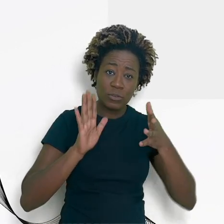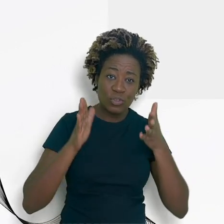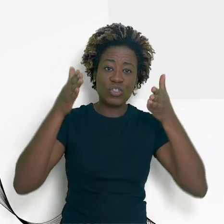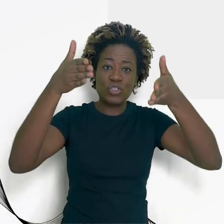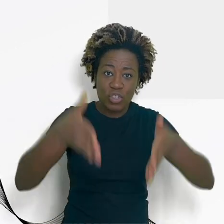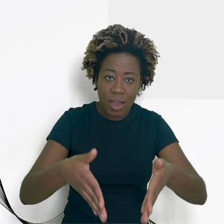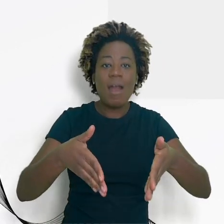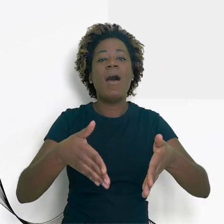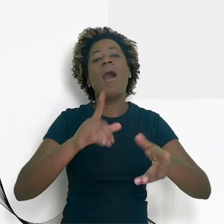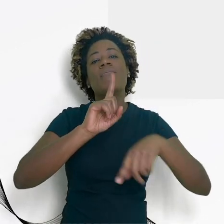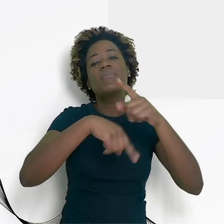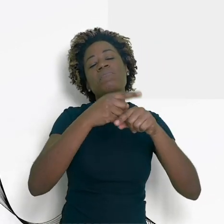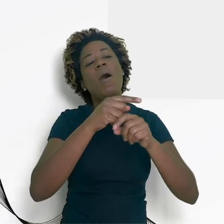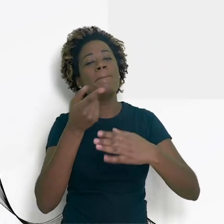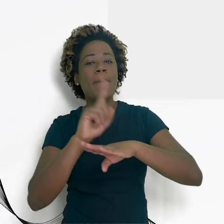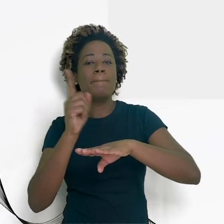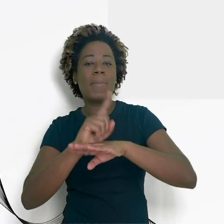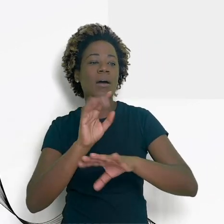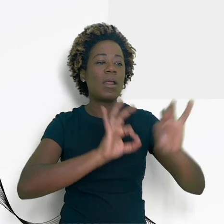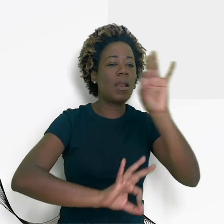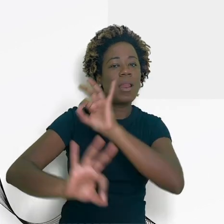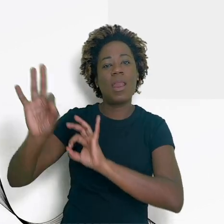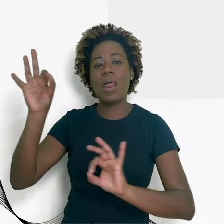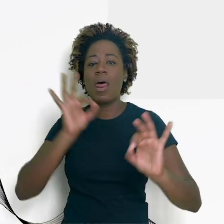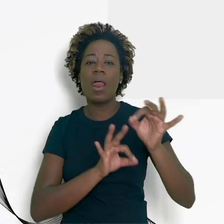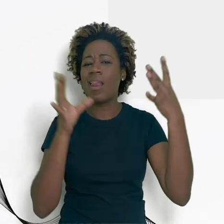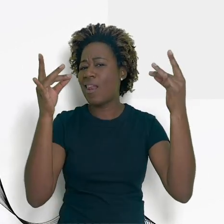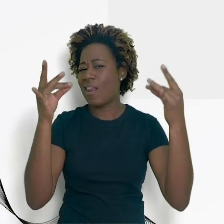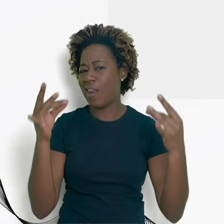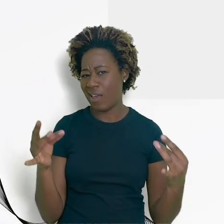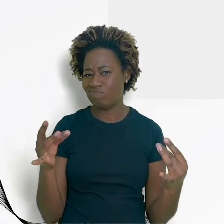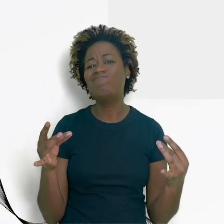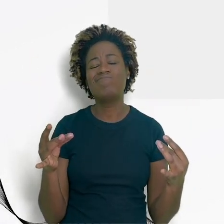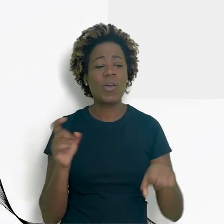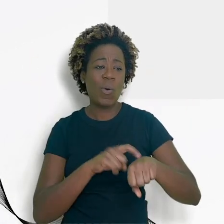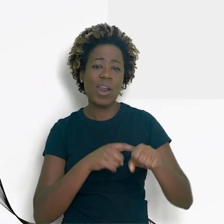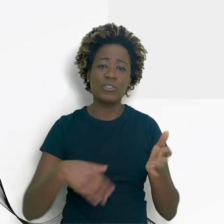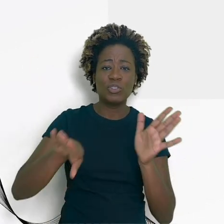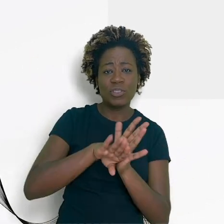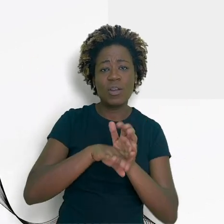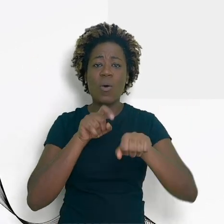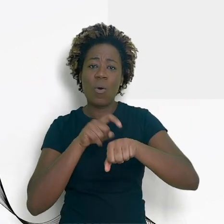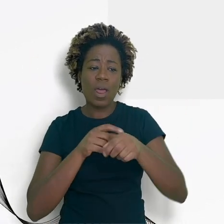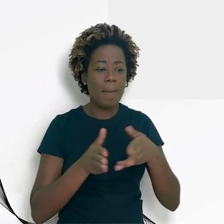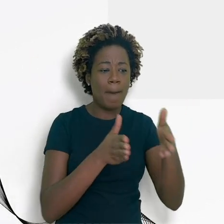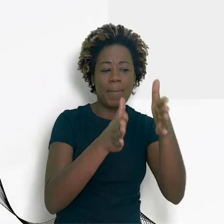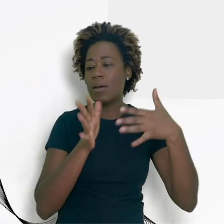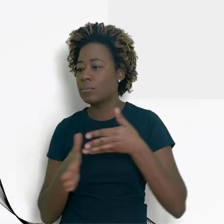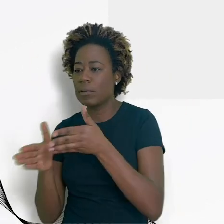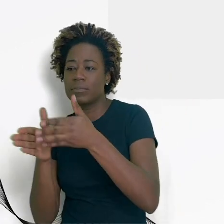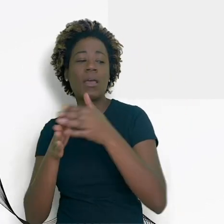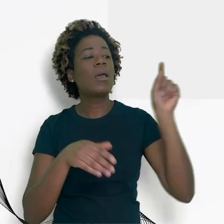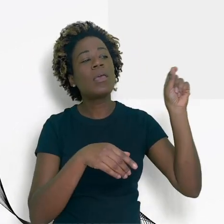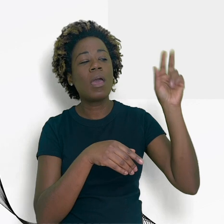que você chega no local a como vai ser executada absolutamente todas as ações. Horário de chegada, por onde passa, por onde transita o